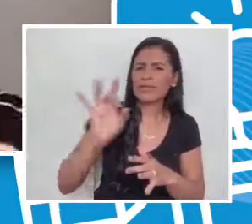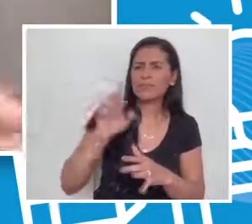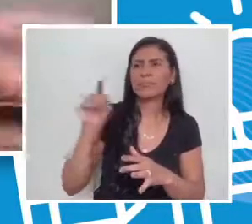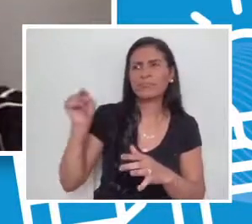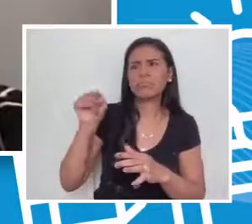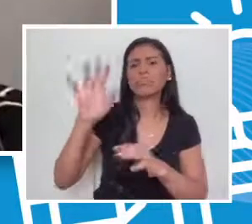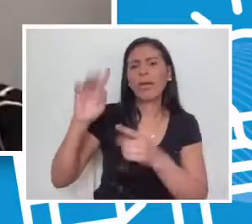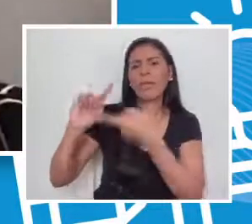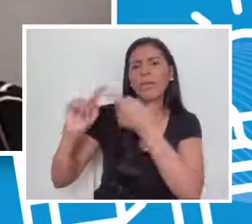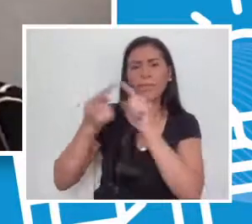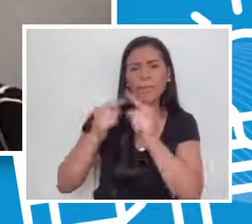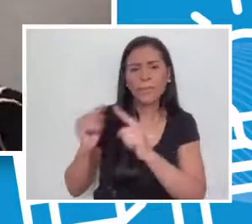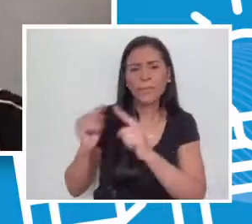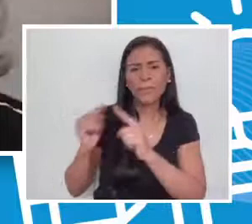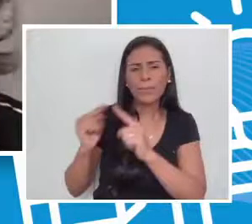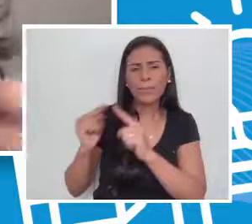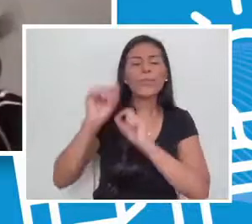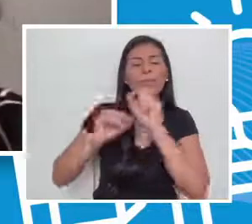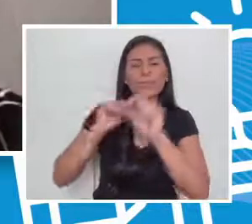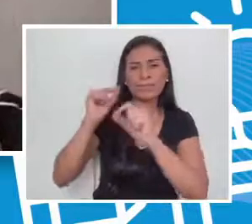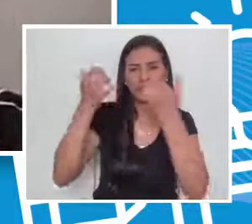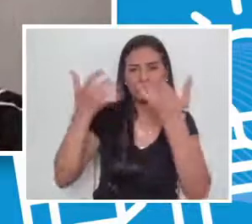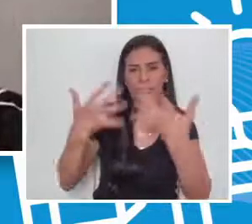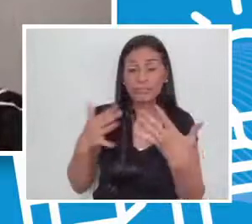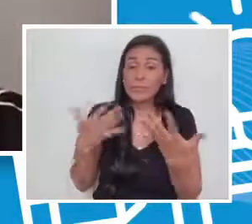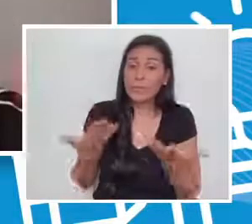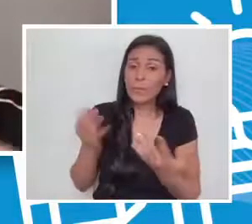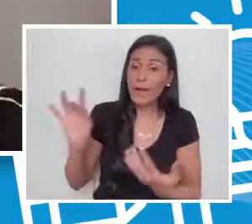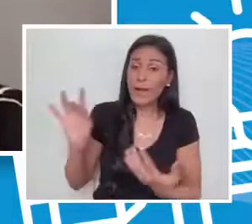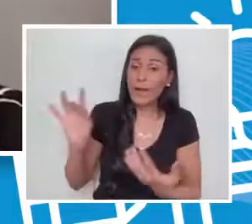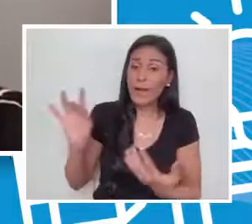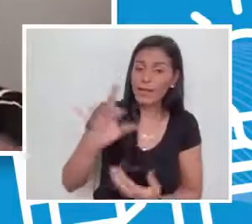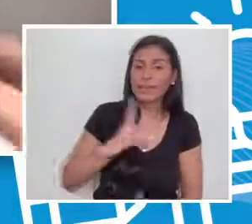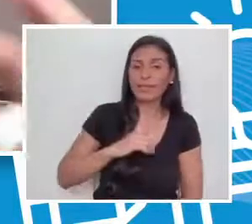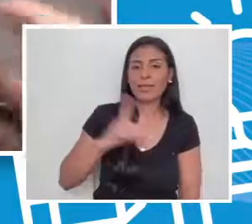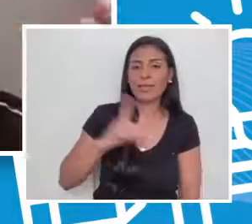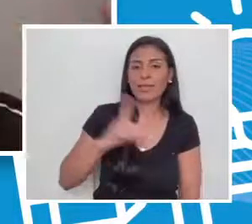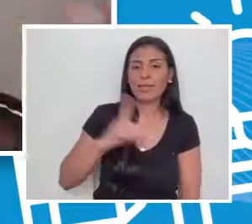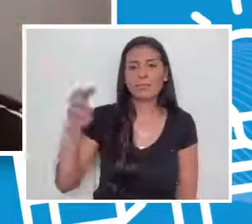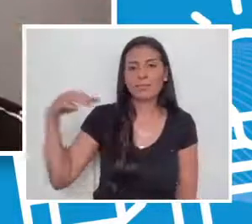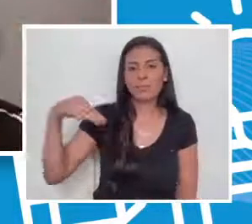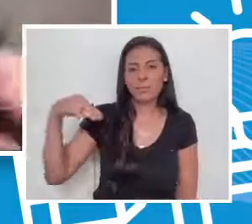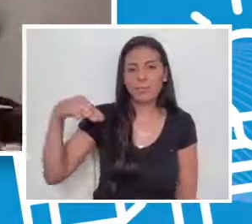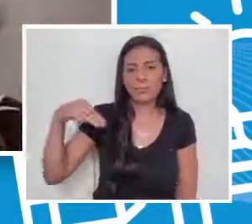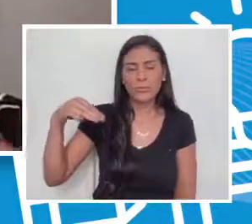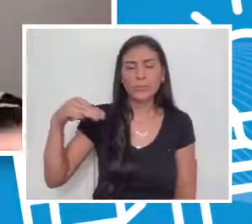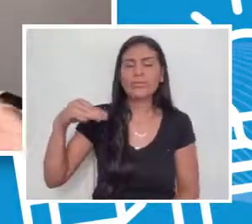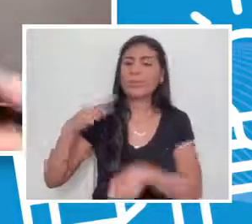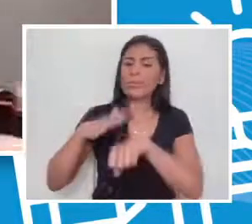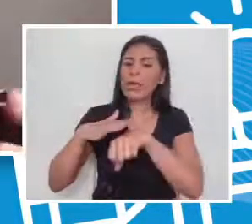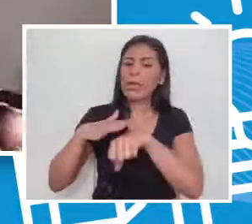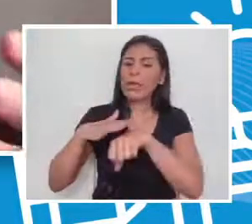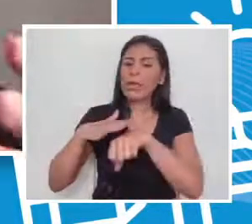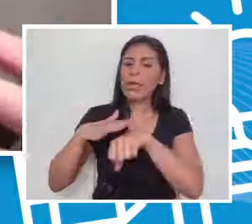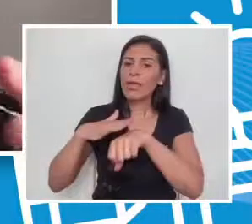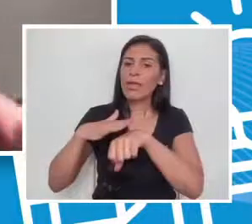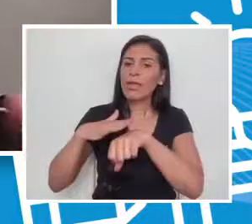Para discorrer, certo? Para poder dialogar com a gente, certo? Que respostas, que coisas que eles